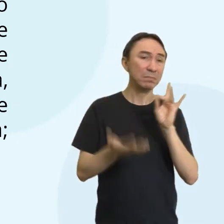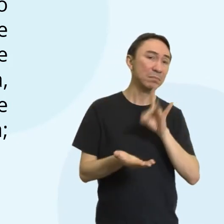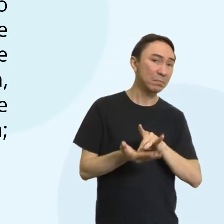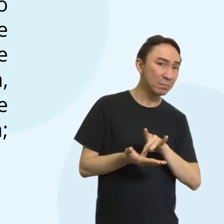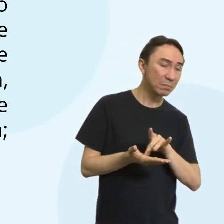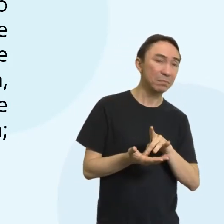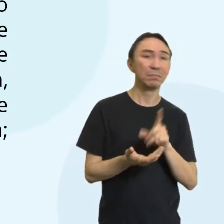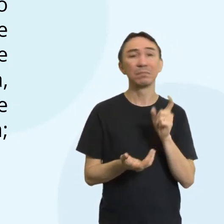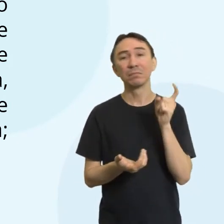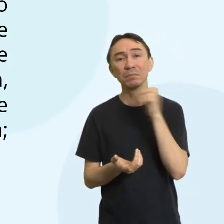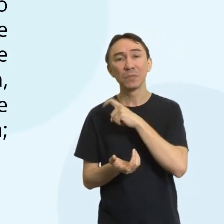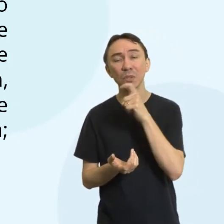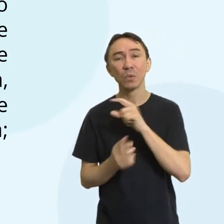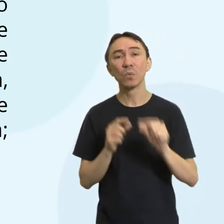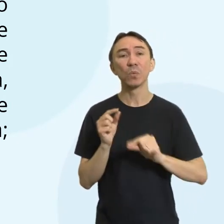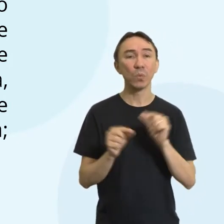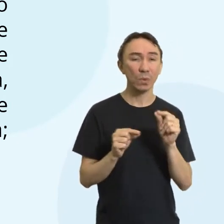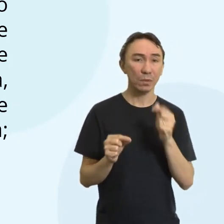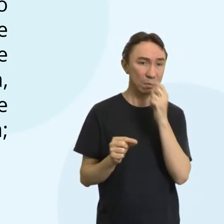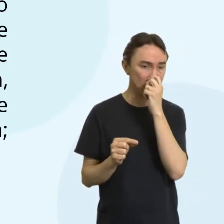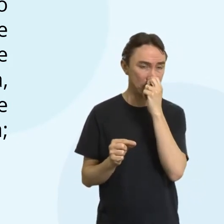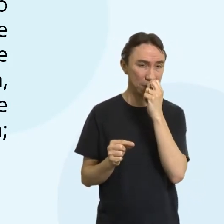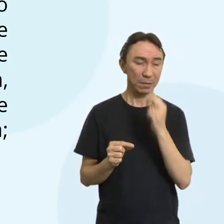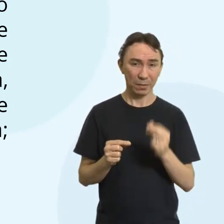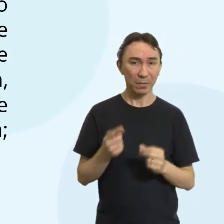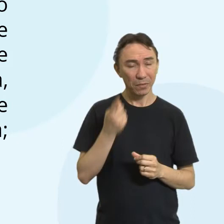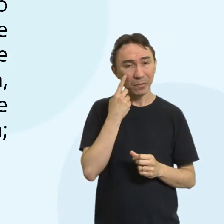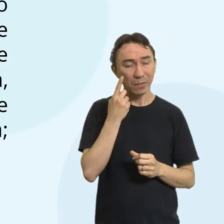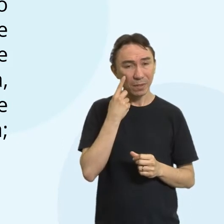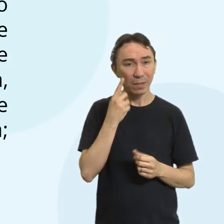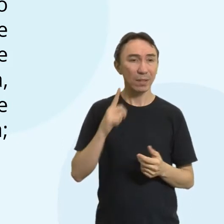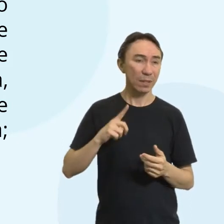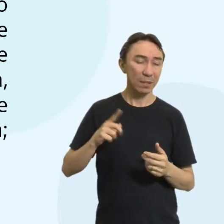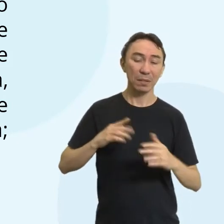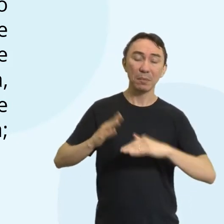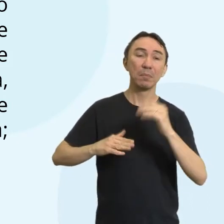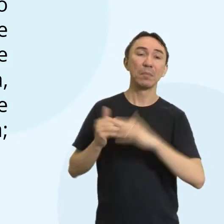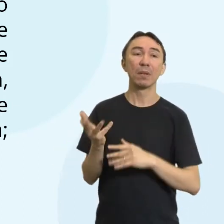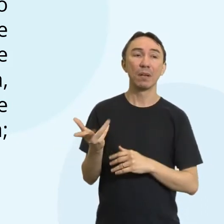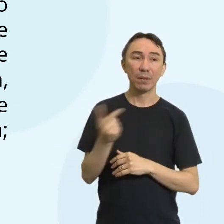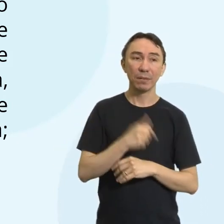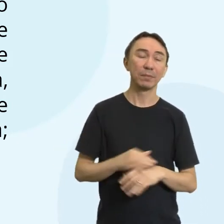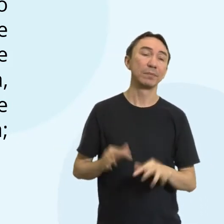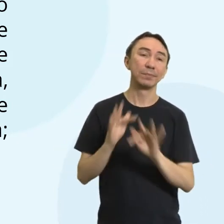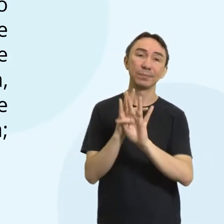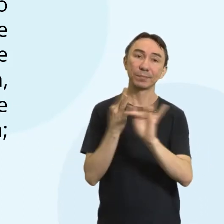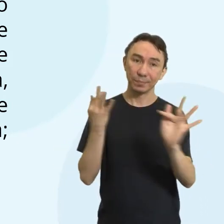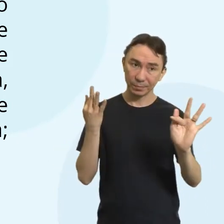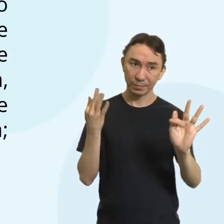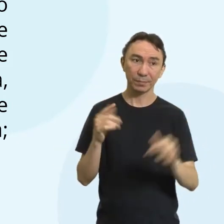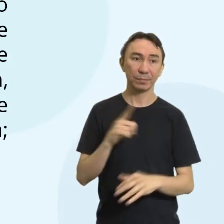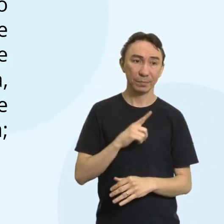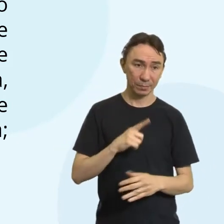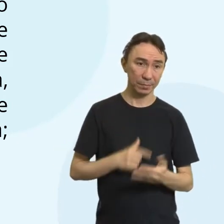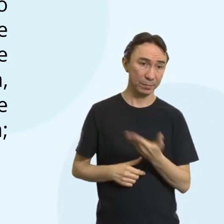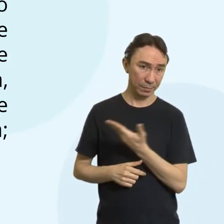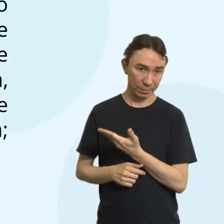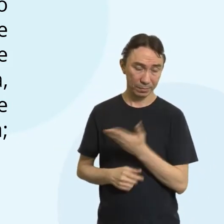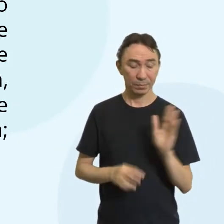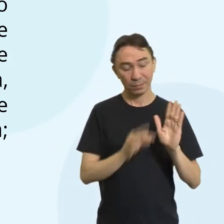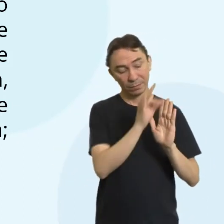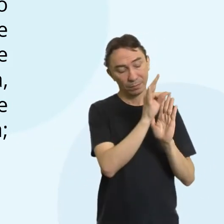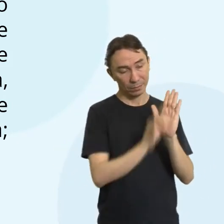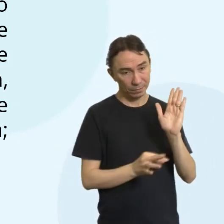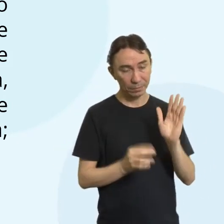é. Retomando um pouco as habilidades, na habilidade de física, nós temos o seguinte: interpretar textos de